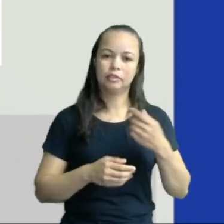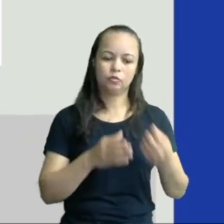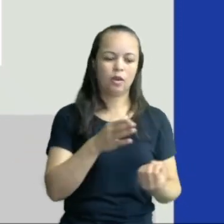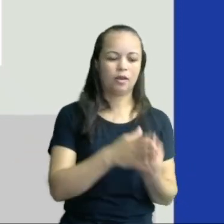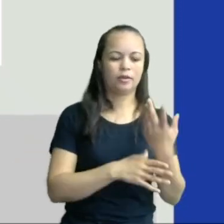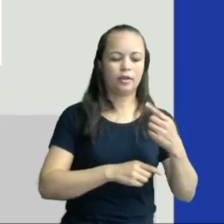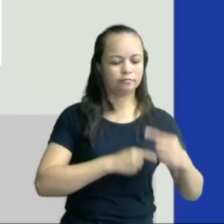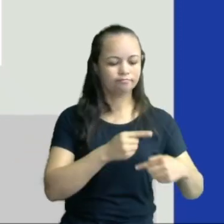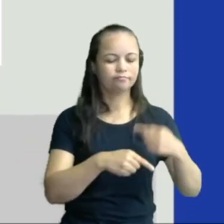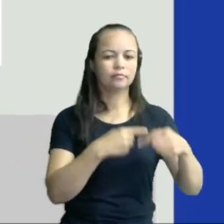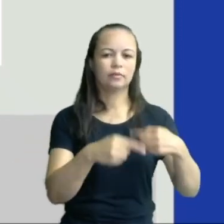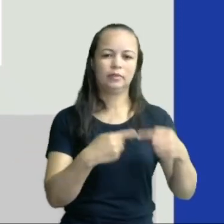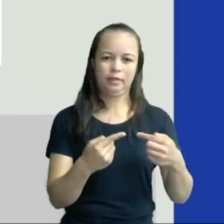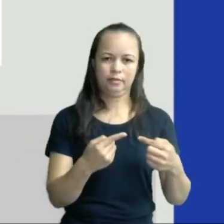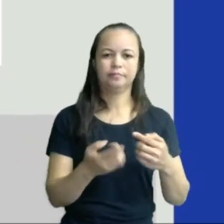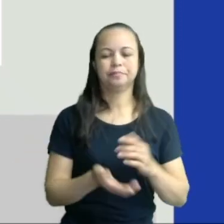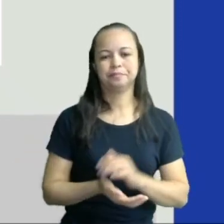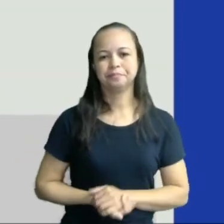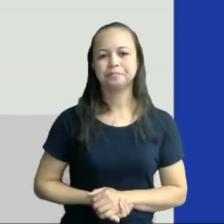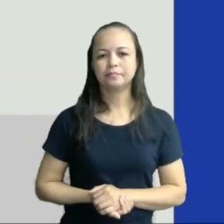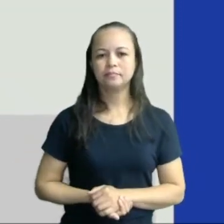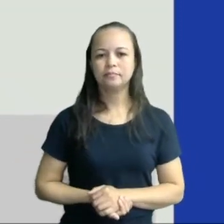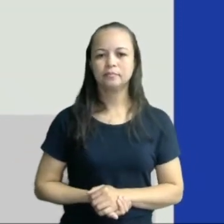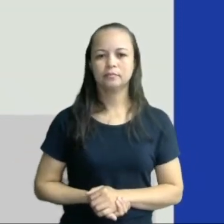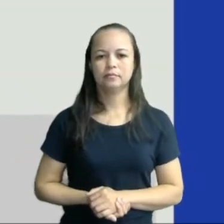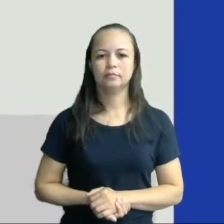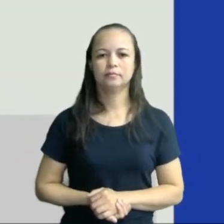algodão é a matéria-prima do nosso tecido.